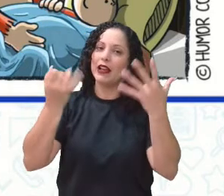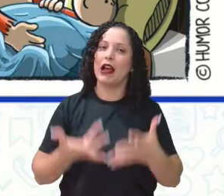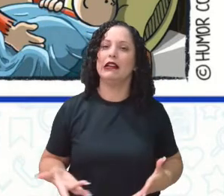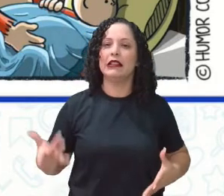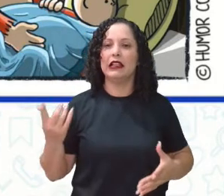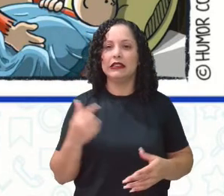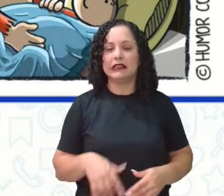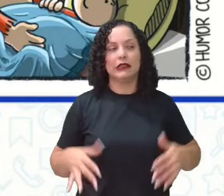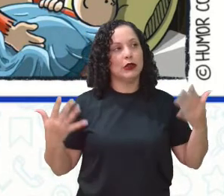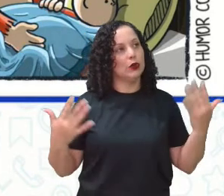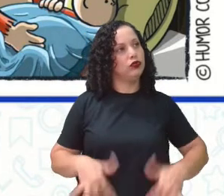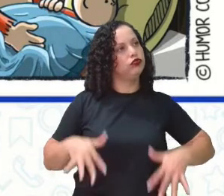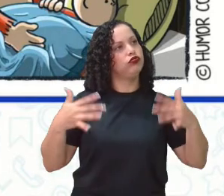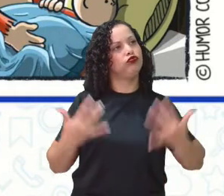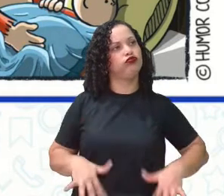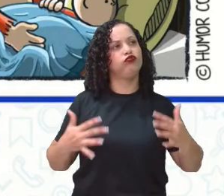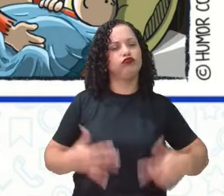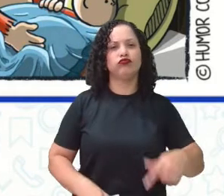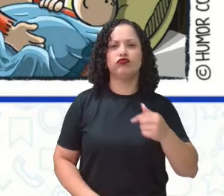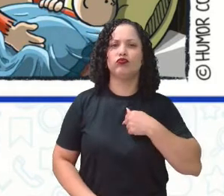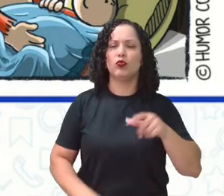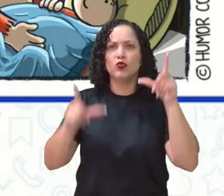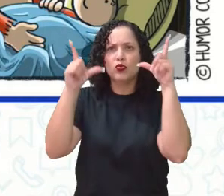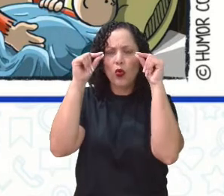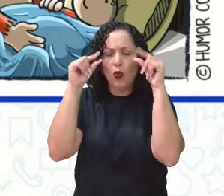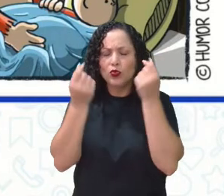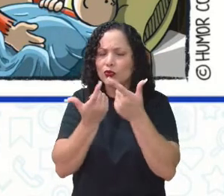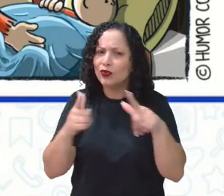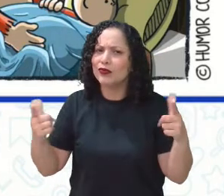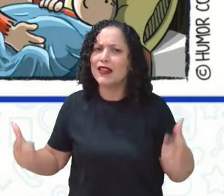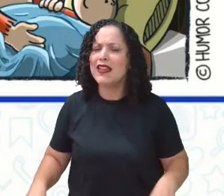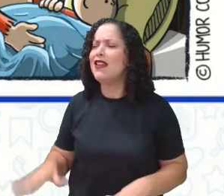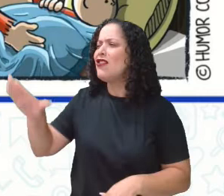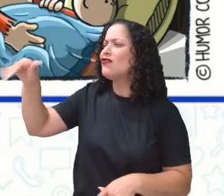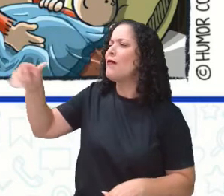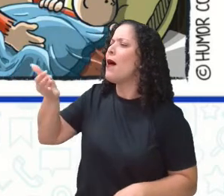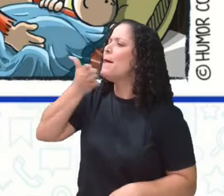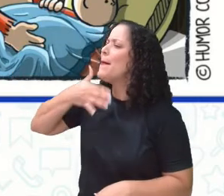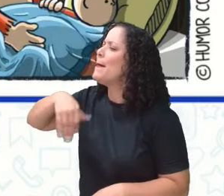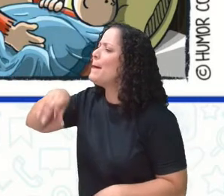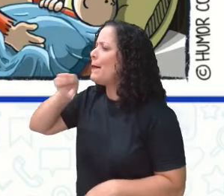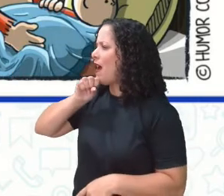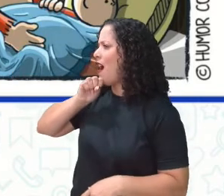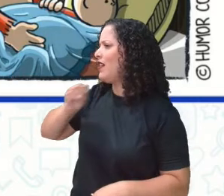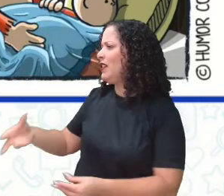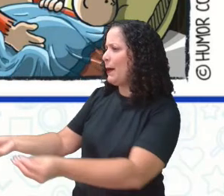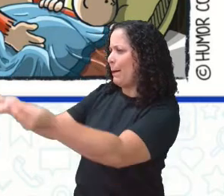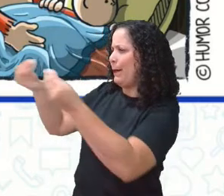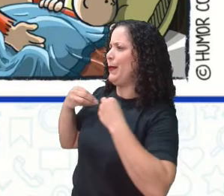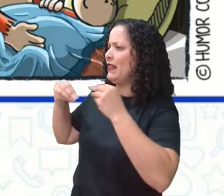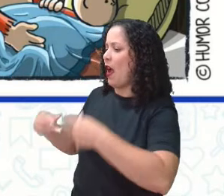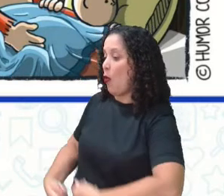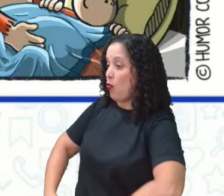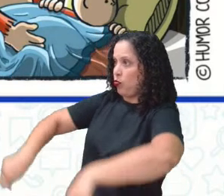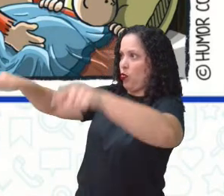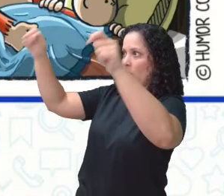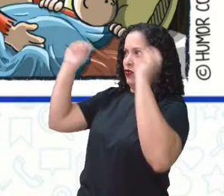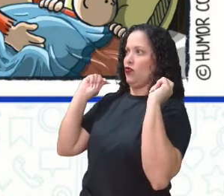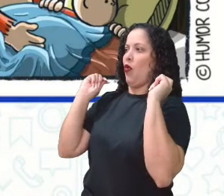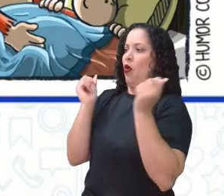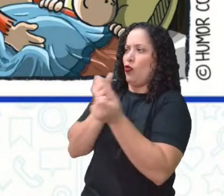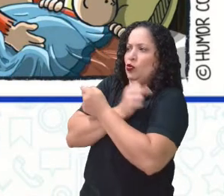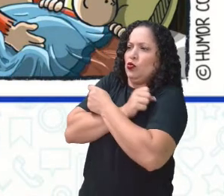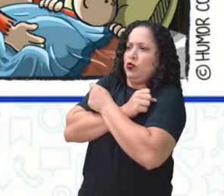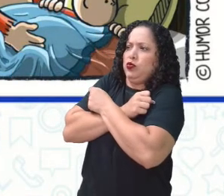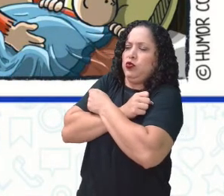sono. O menino fala, não é? Pai, traz outra coberta para me esquentar.